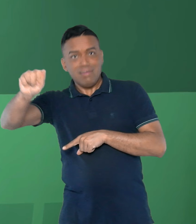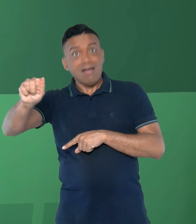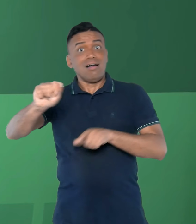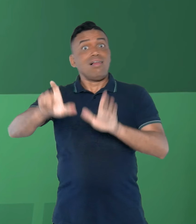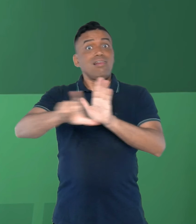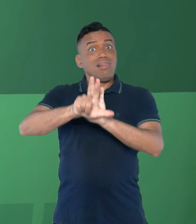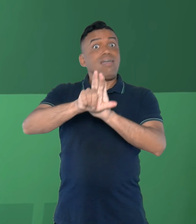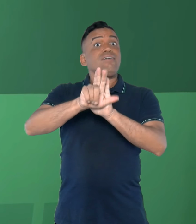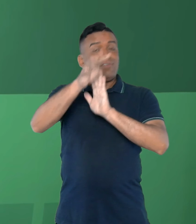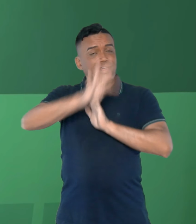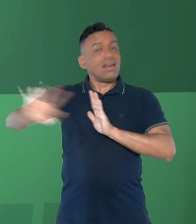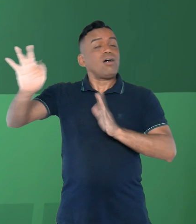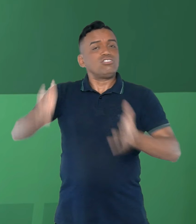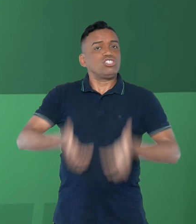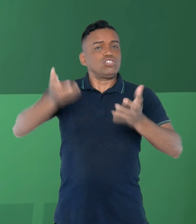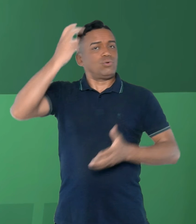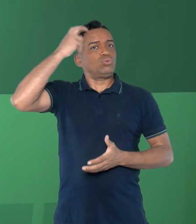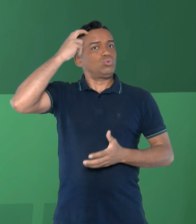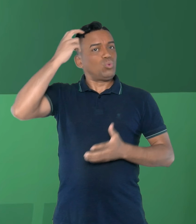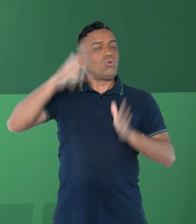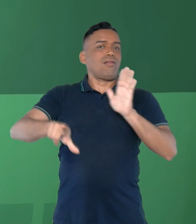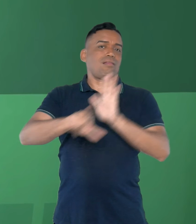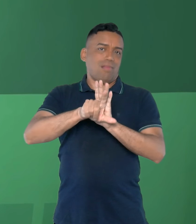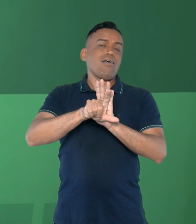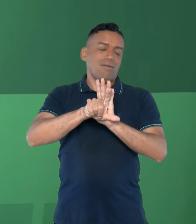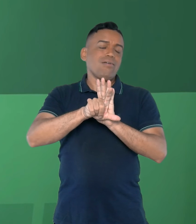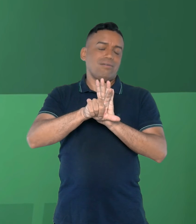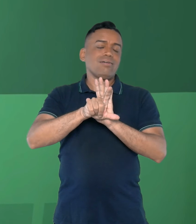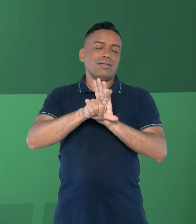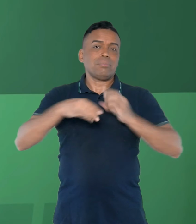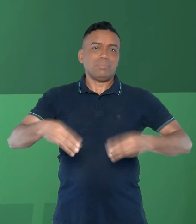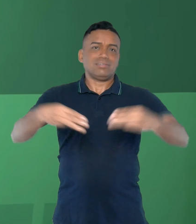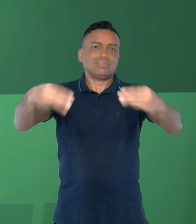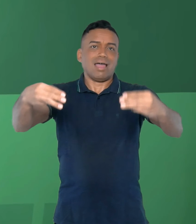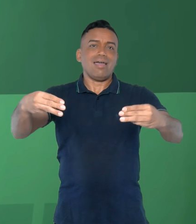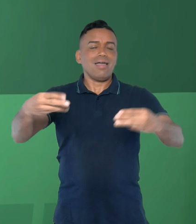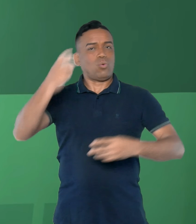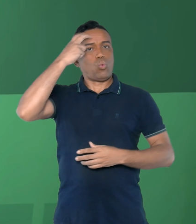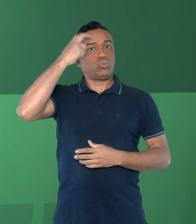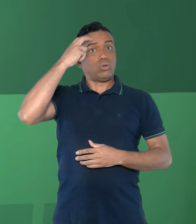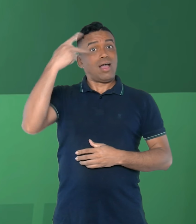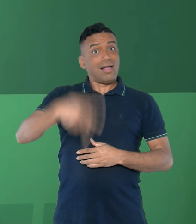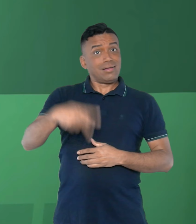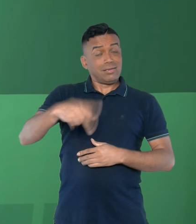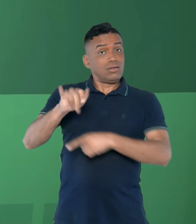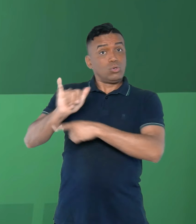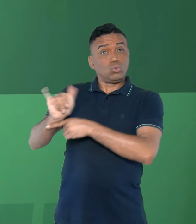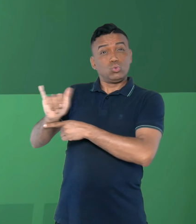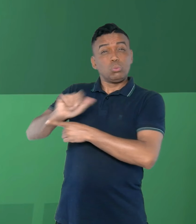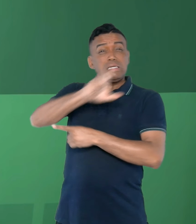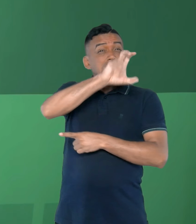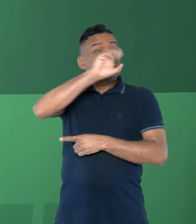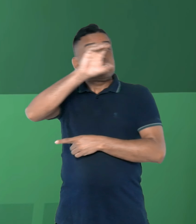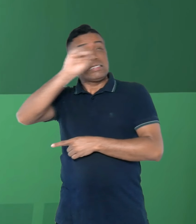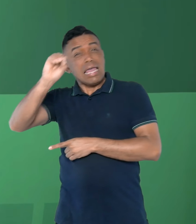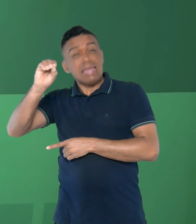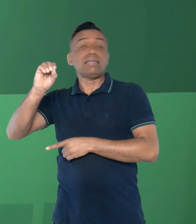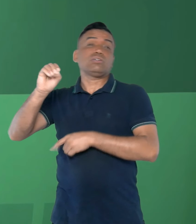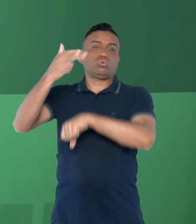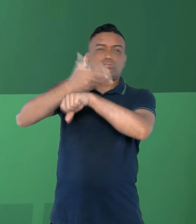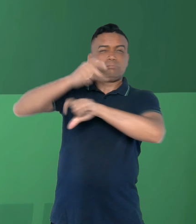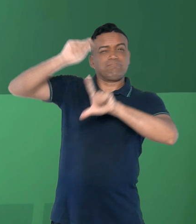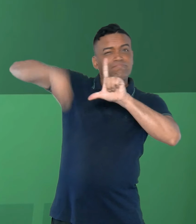Cultura, a Lei Rouanet, do Ministério da Cultura. Aqui no canal do Sempre um Papo no YouTube, são mais de 500 programas gravados com